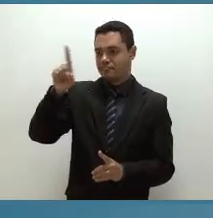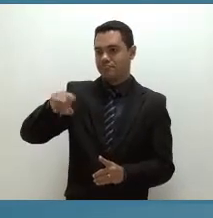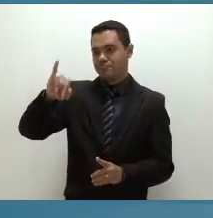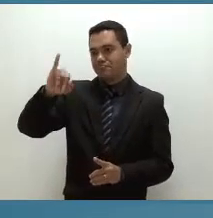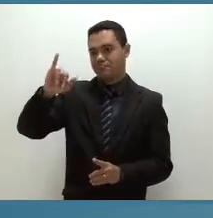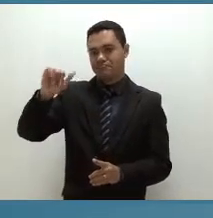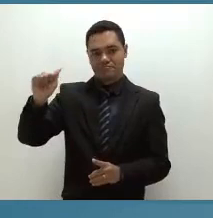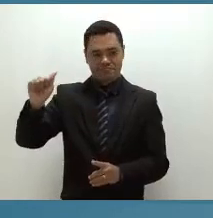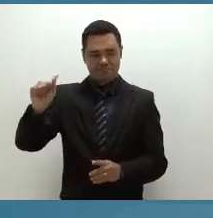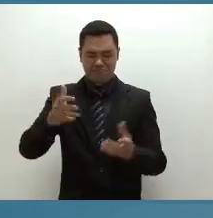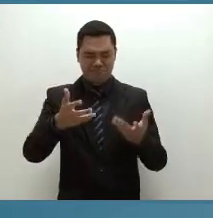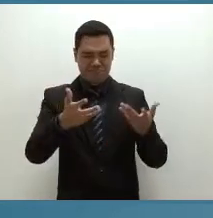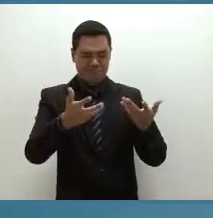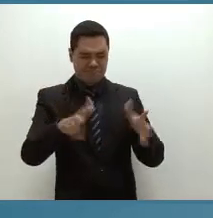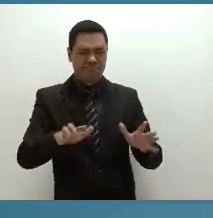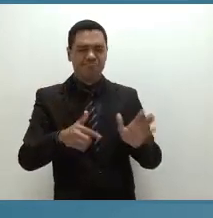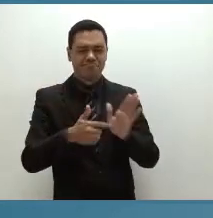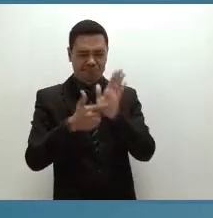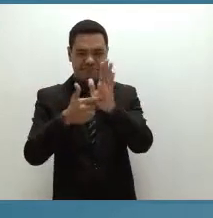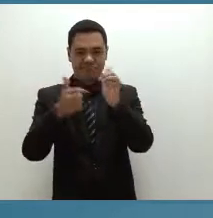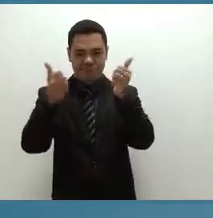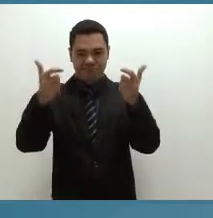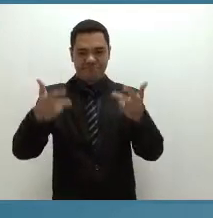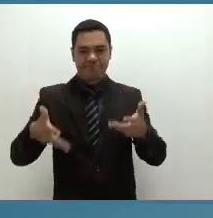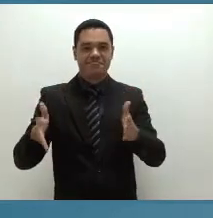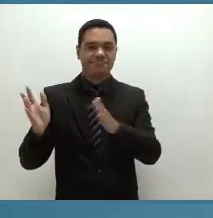Não, Excelência, pelos motivos já expostos.